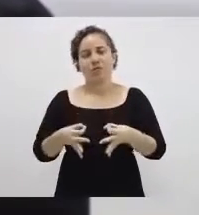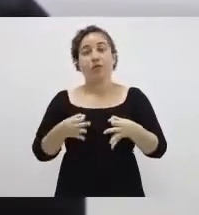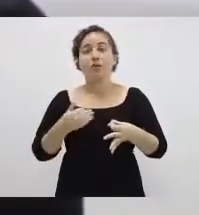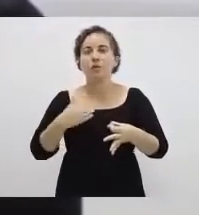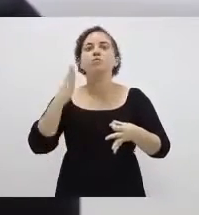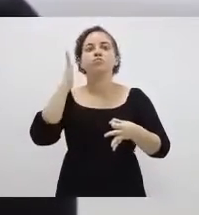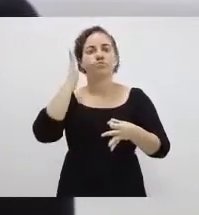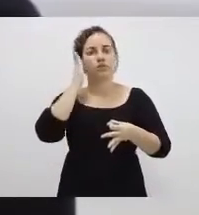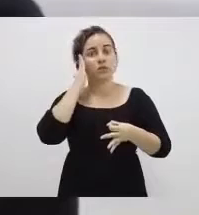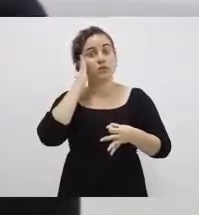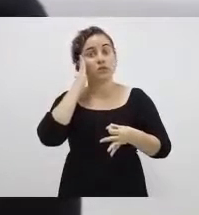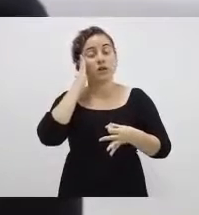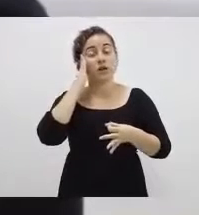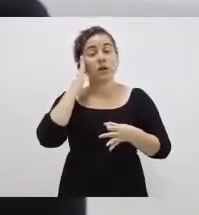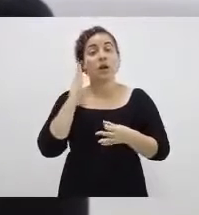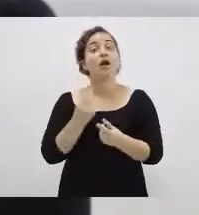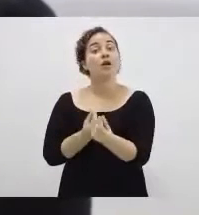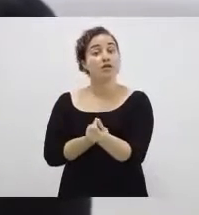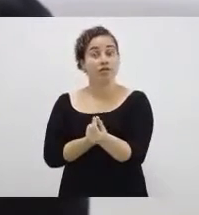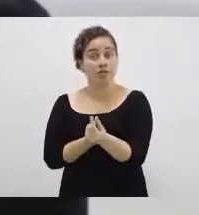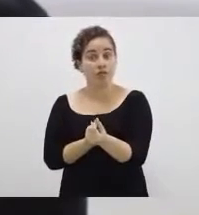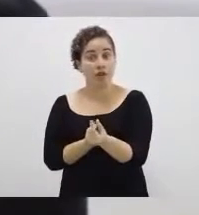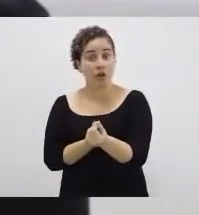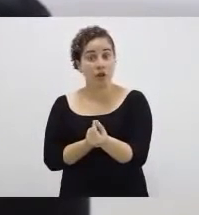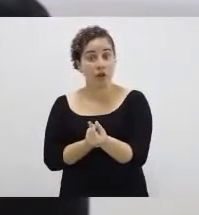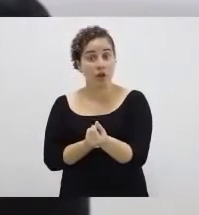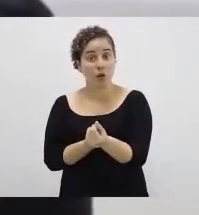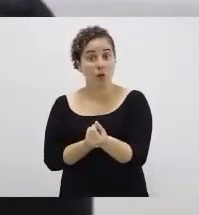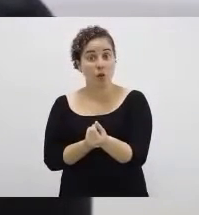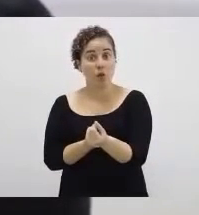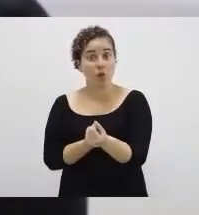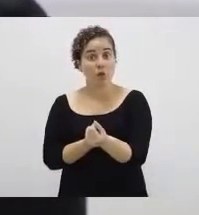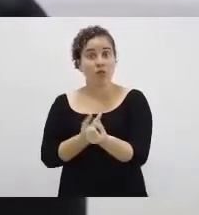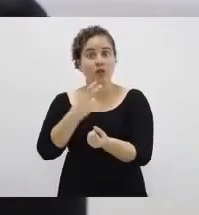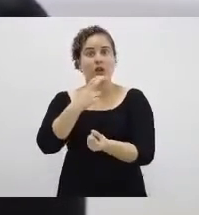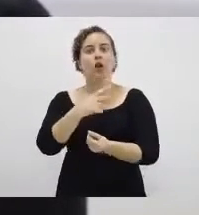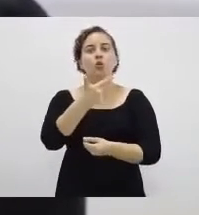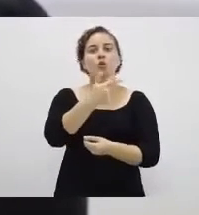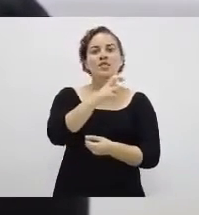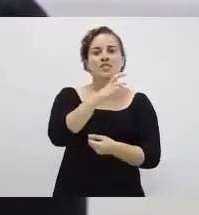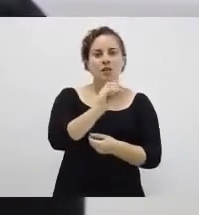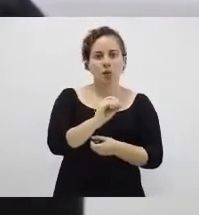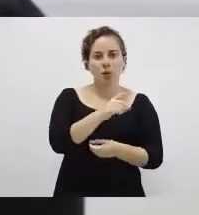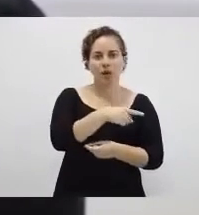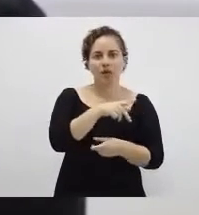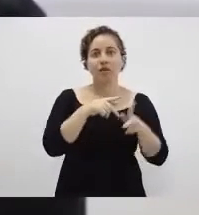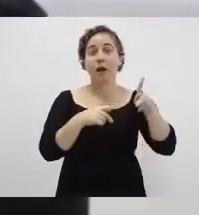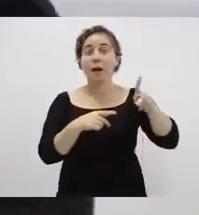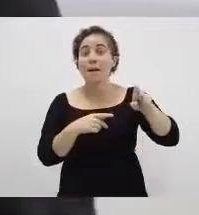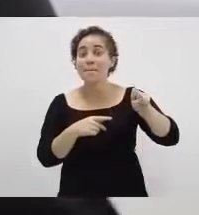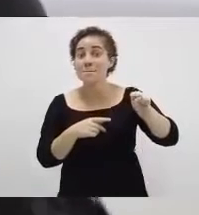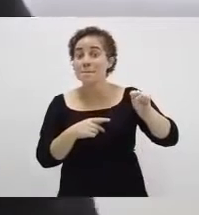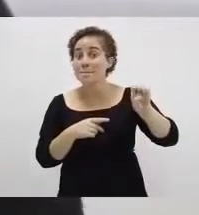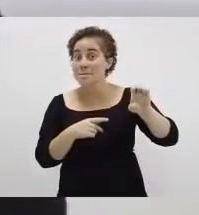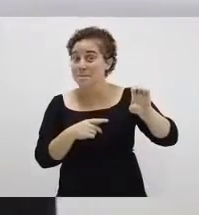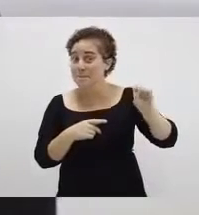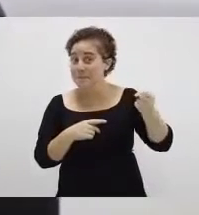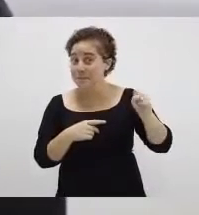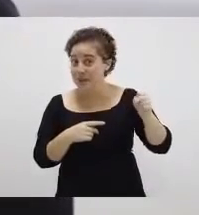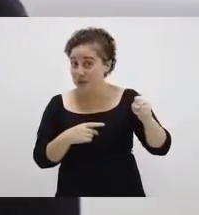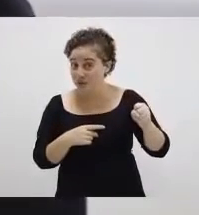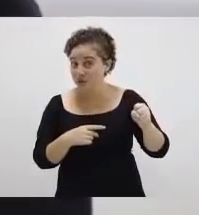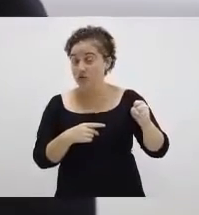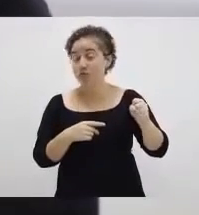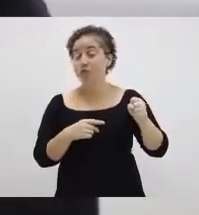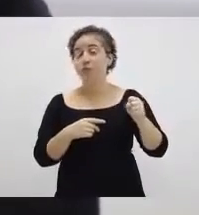quanto aquela moeda compra, o quanto 250 pesos efetivamente compram, o